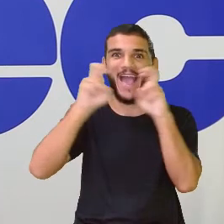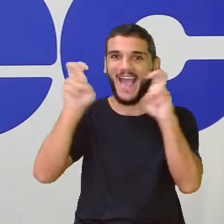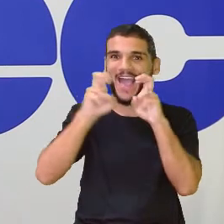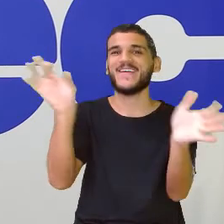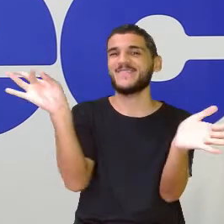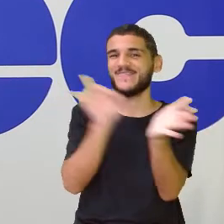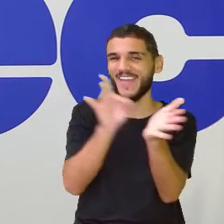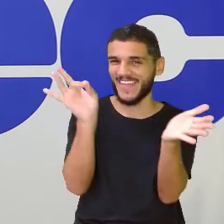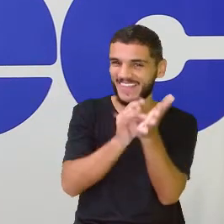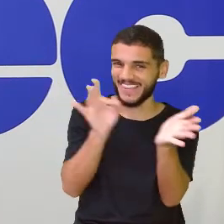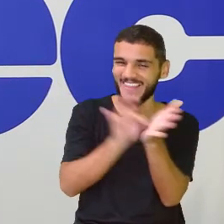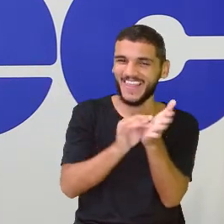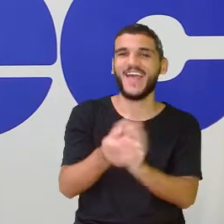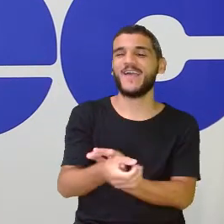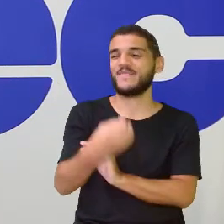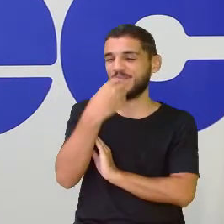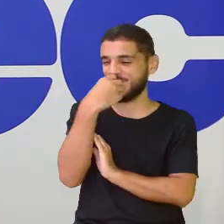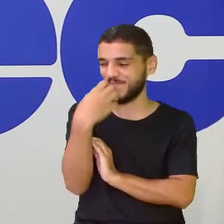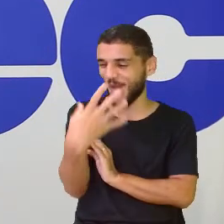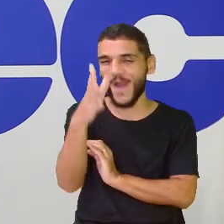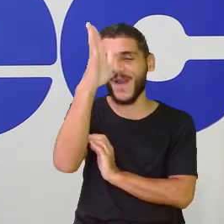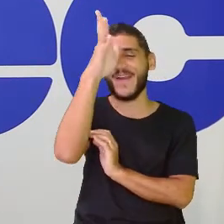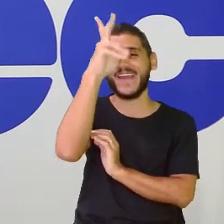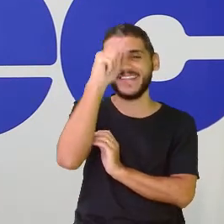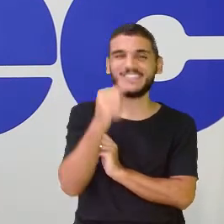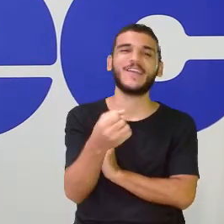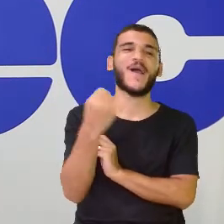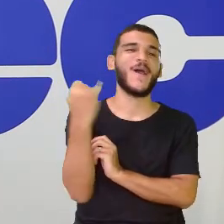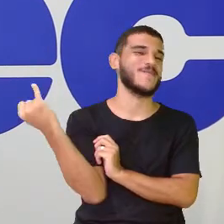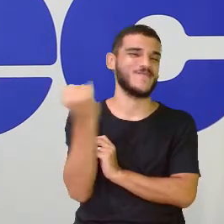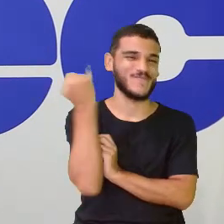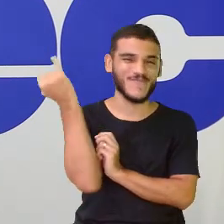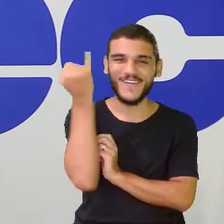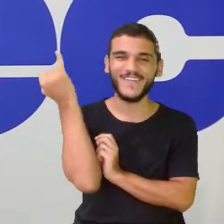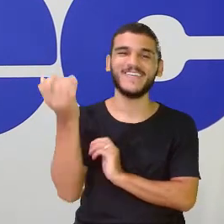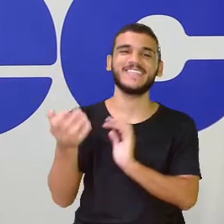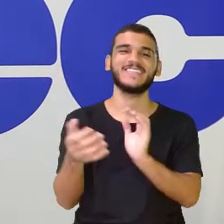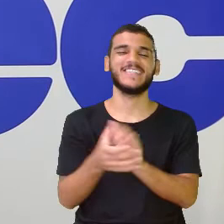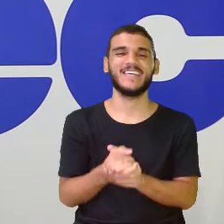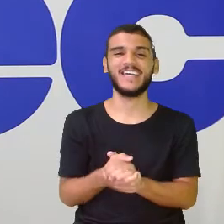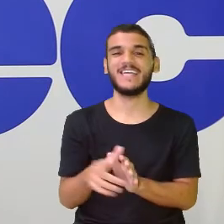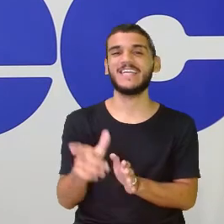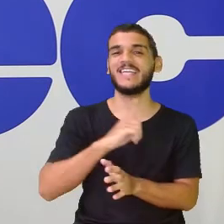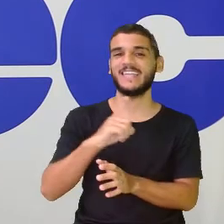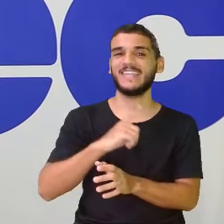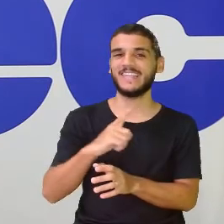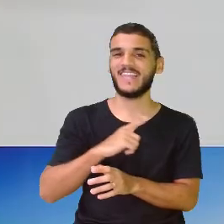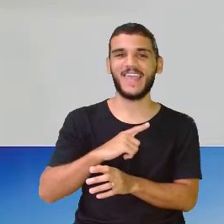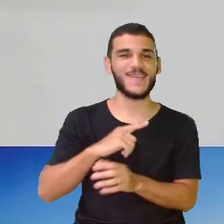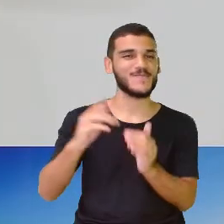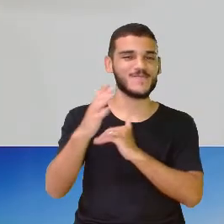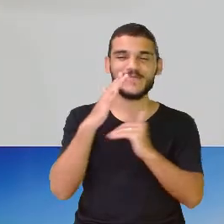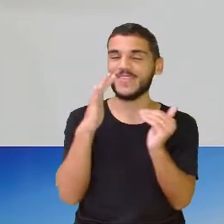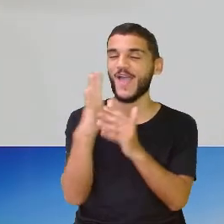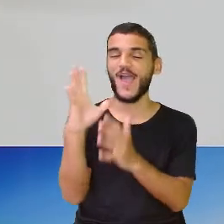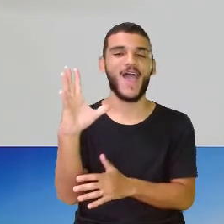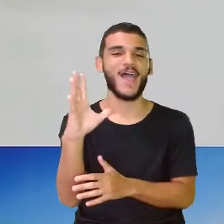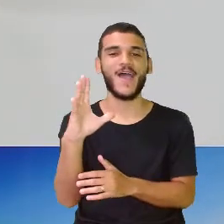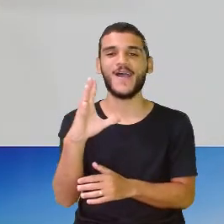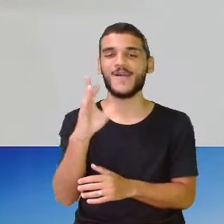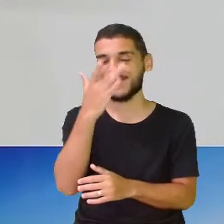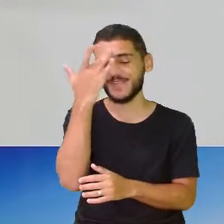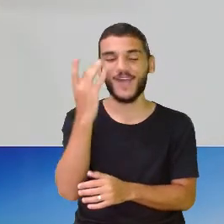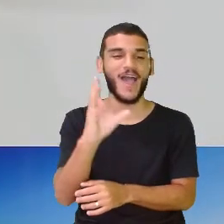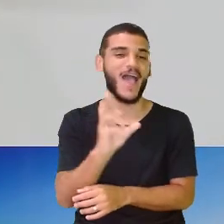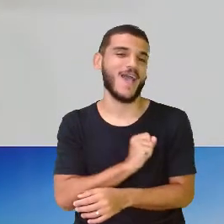bem, carijó, bateu ponto. Ele tem muitos fãs, muitos fãs. Mas